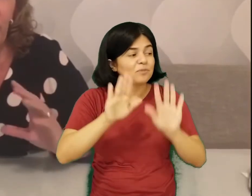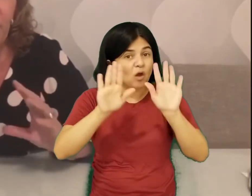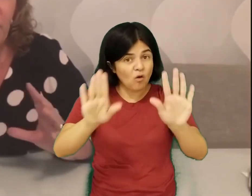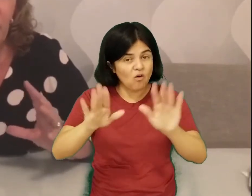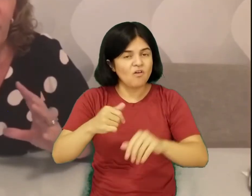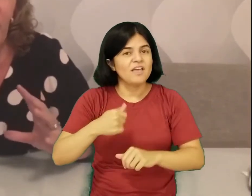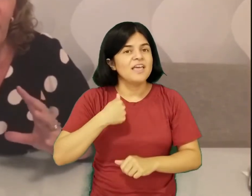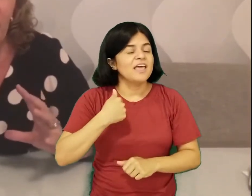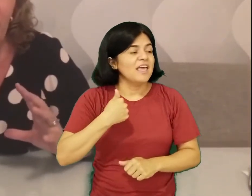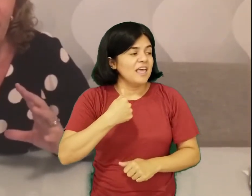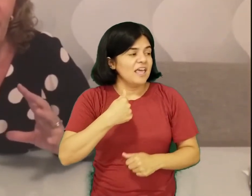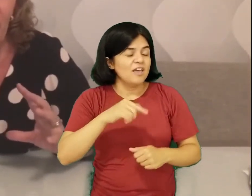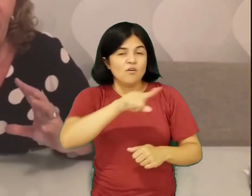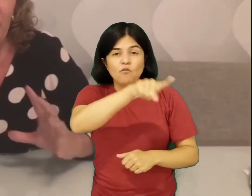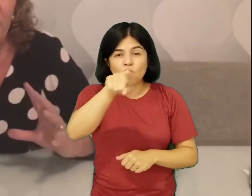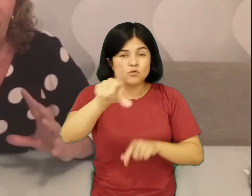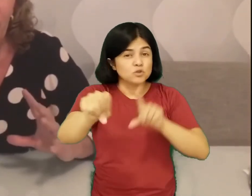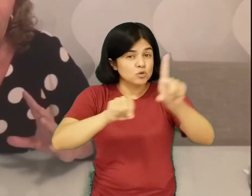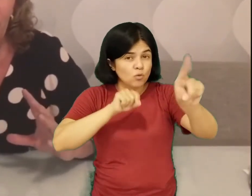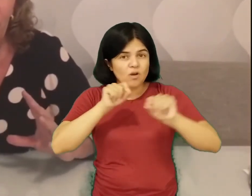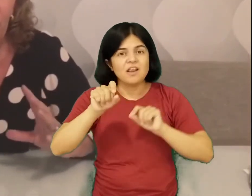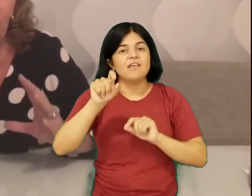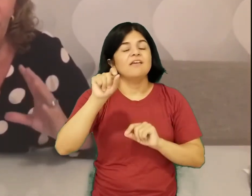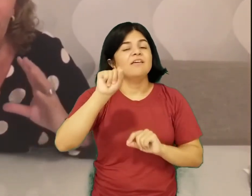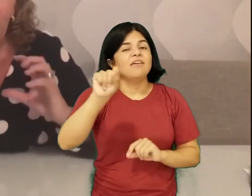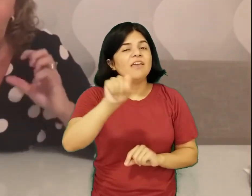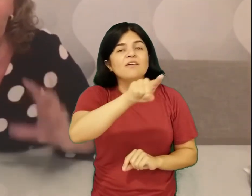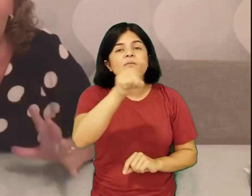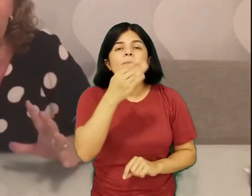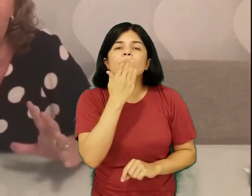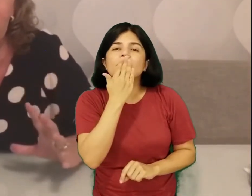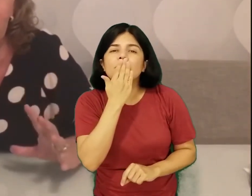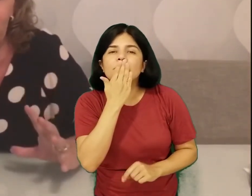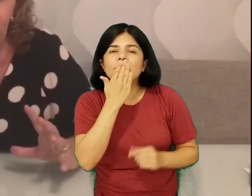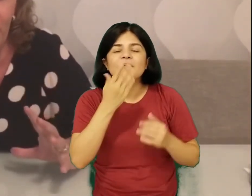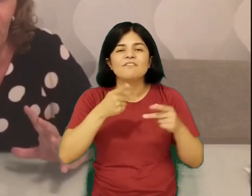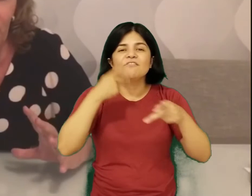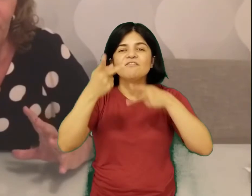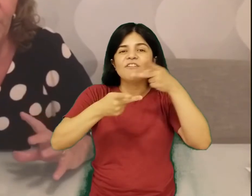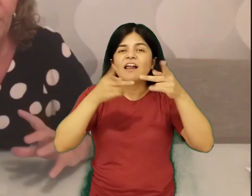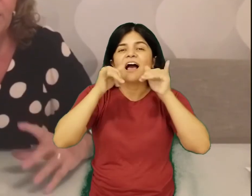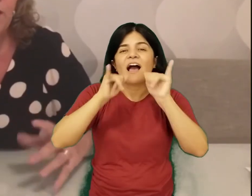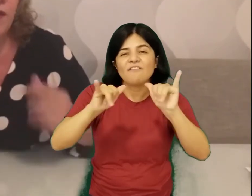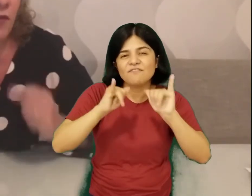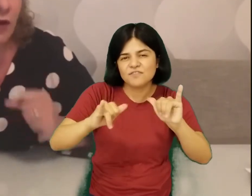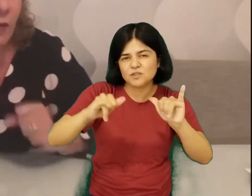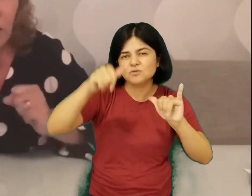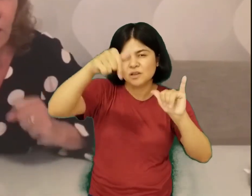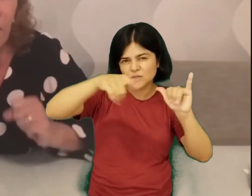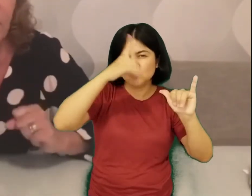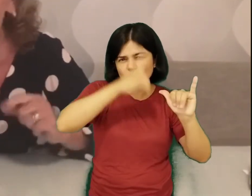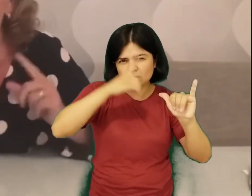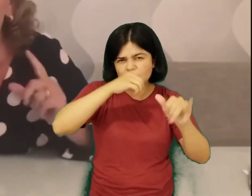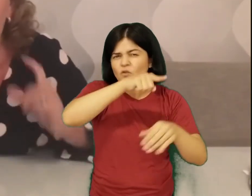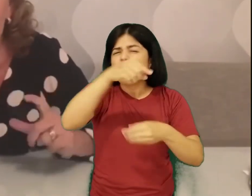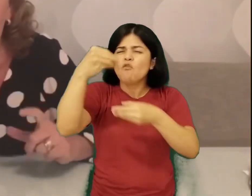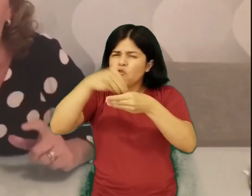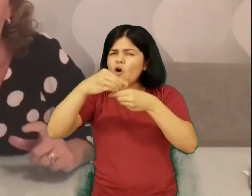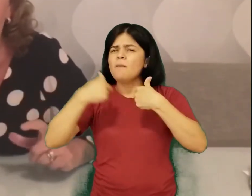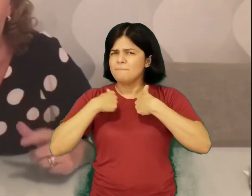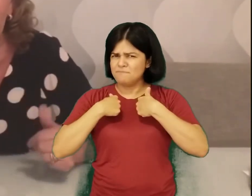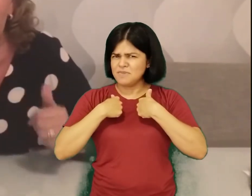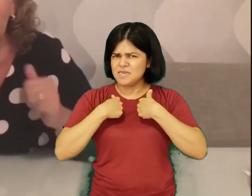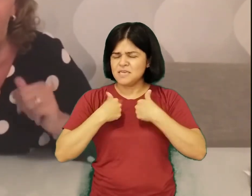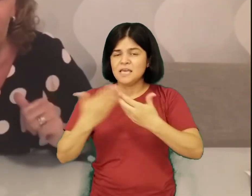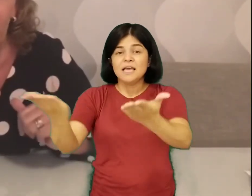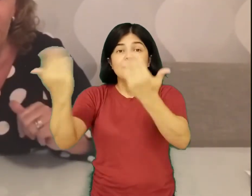indico o César e eu para apresentar os avisos do domingo. Então vocês votem muito em mim. E outra coisa, mandem foto